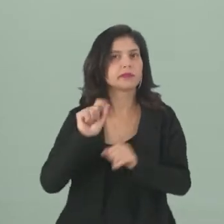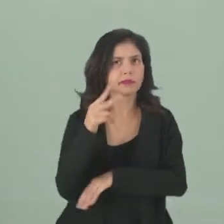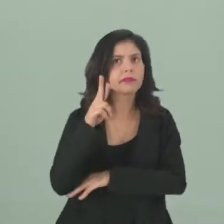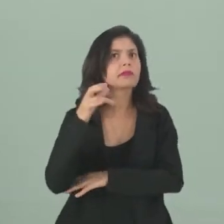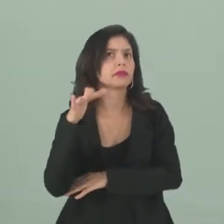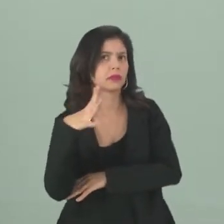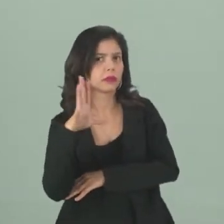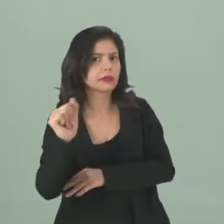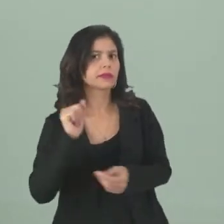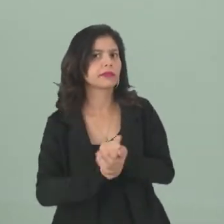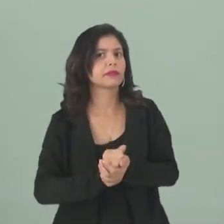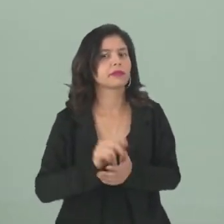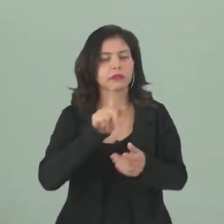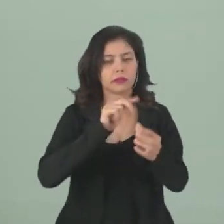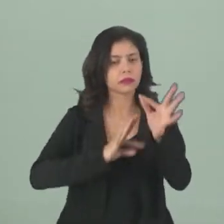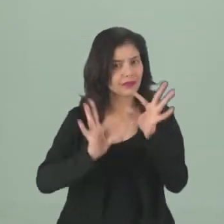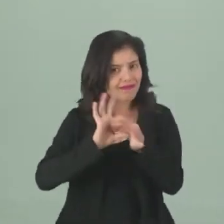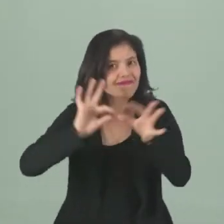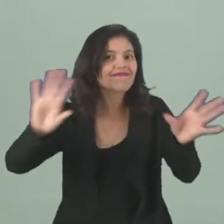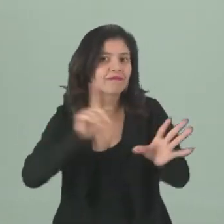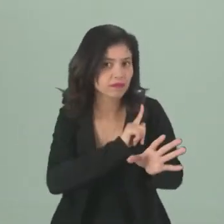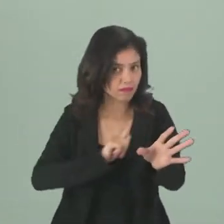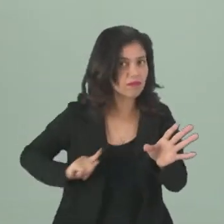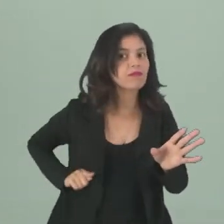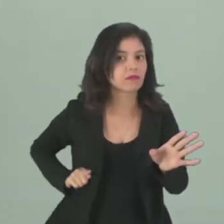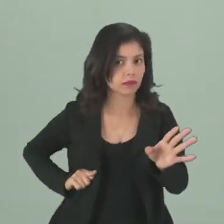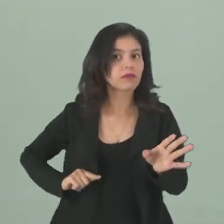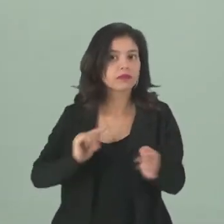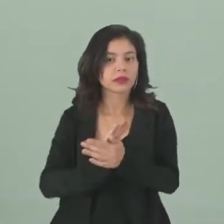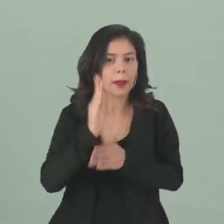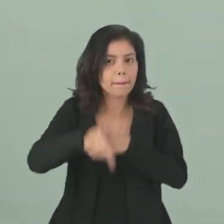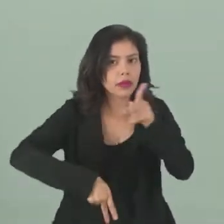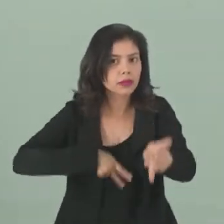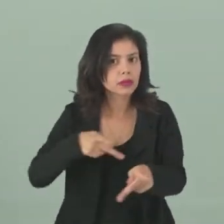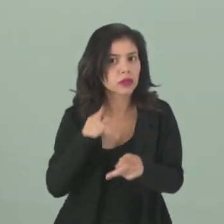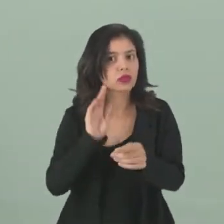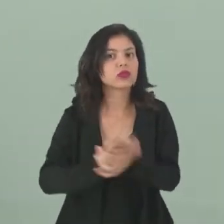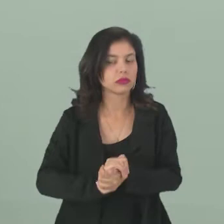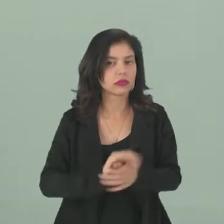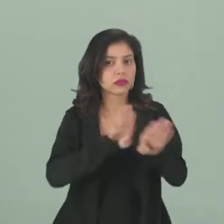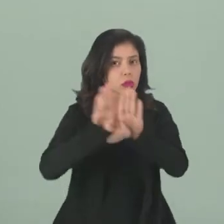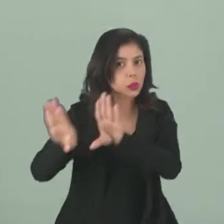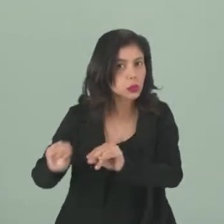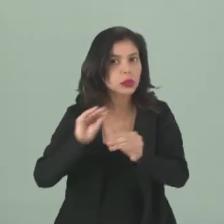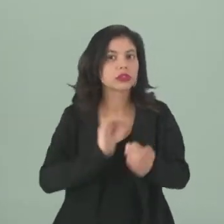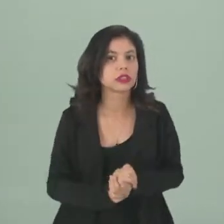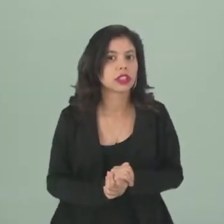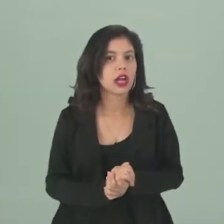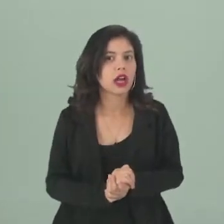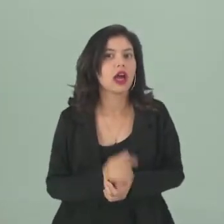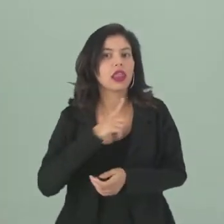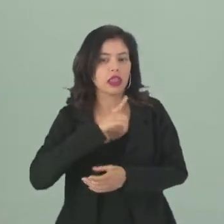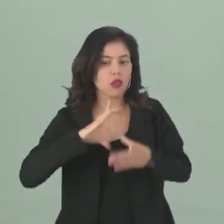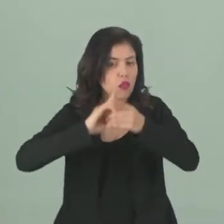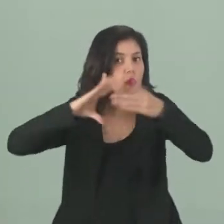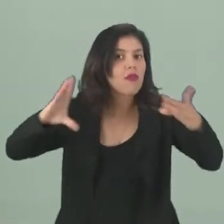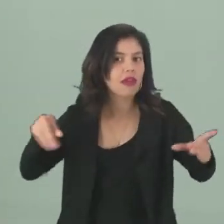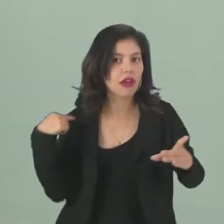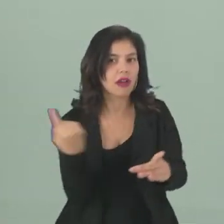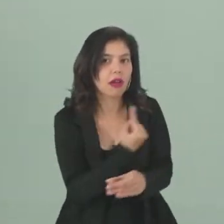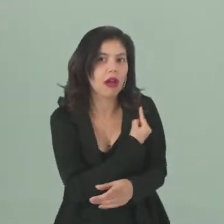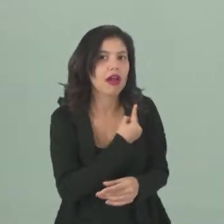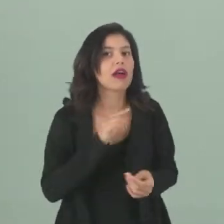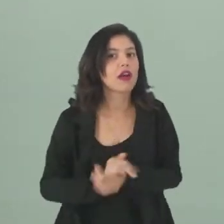proclamação que vai trazer cada vez mais a participação popular, a gente tem momentos em que essa democracia, que é